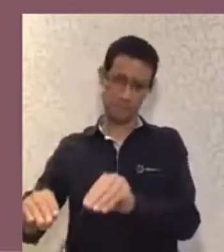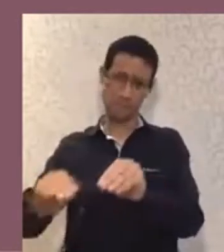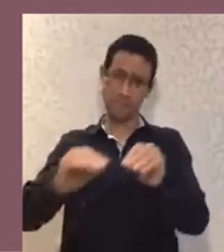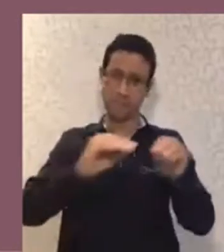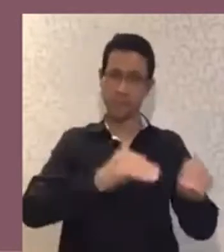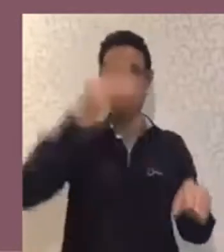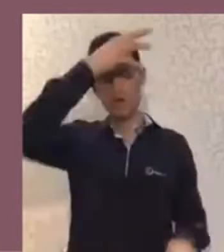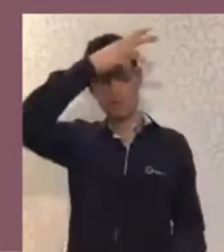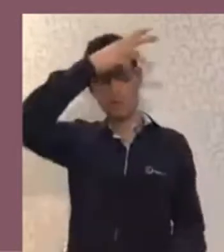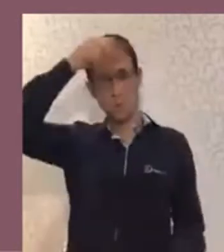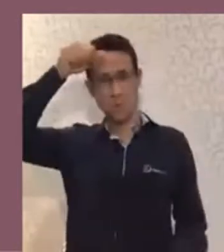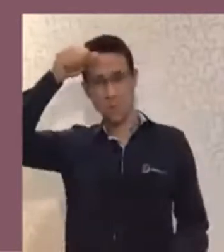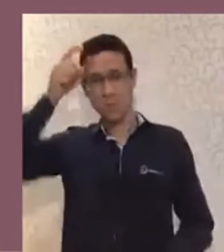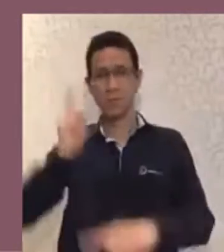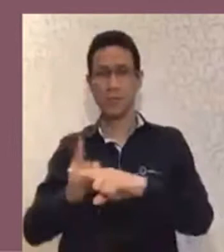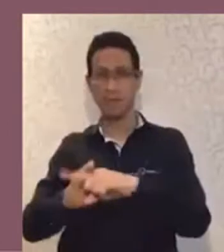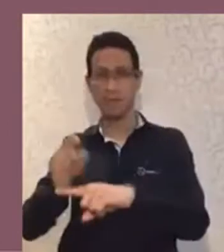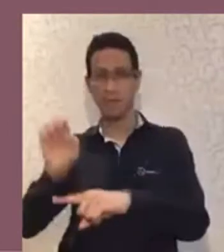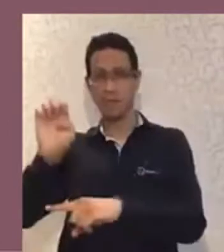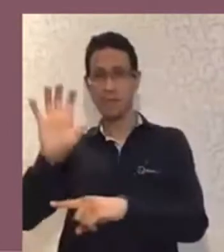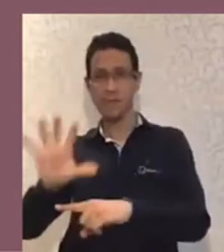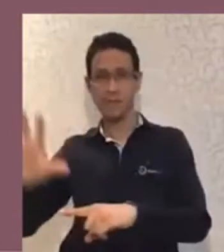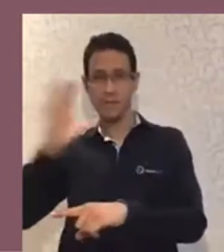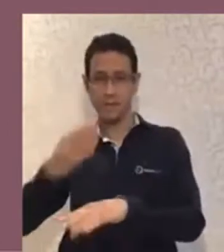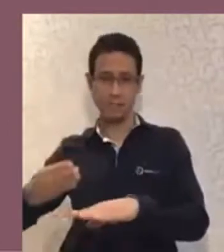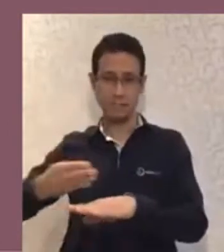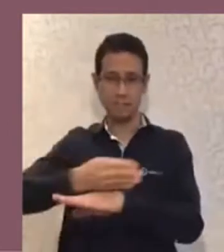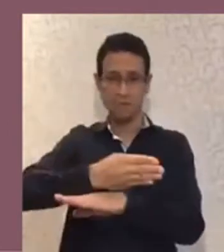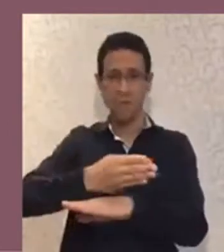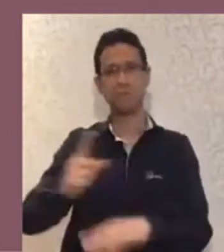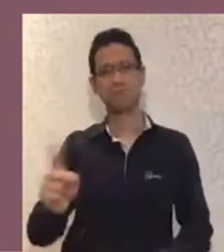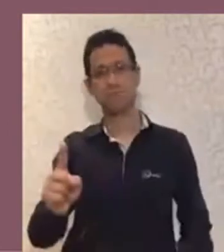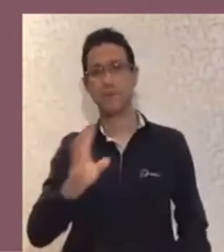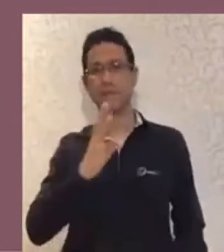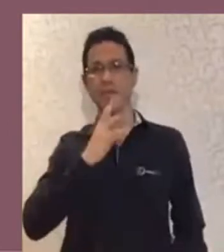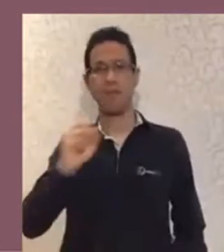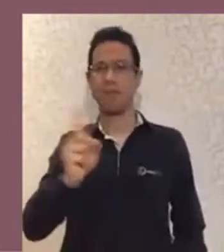europeus teriam acesso, até por não conhecer a região.